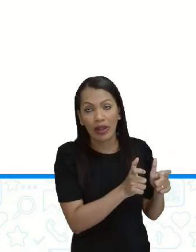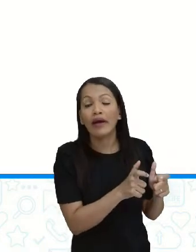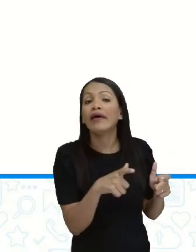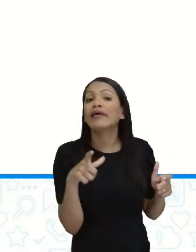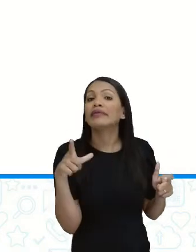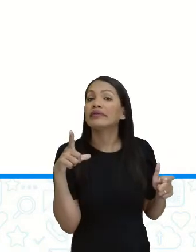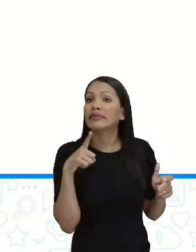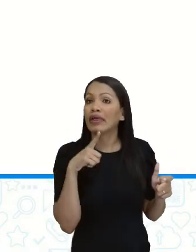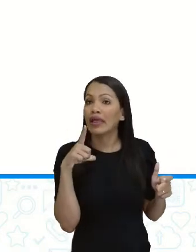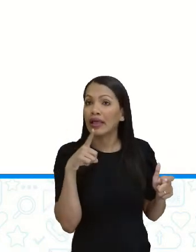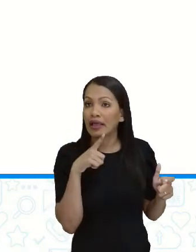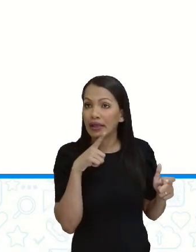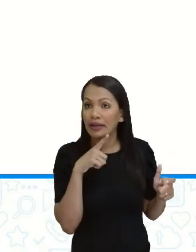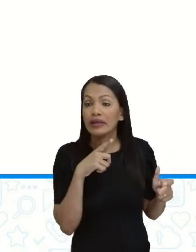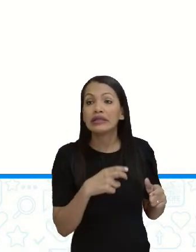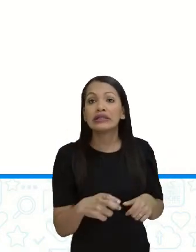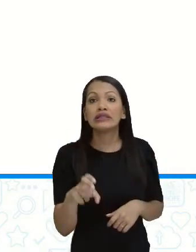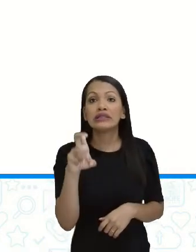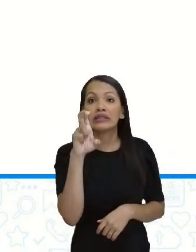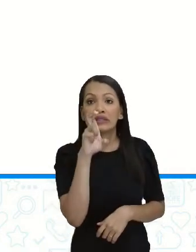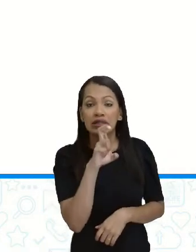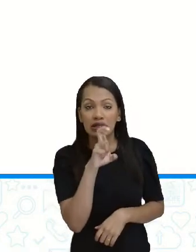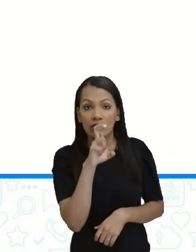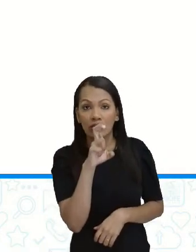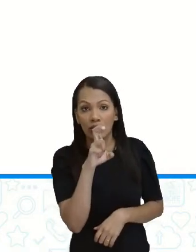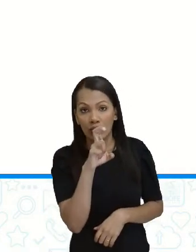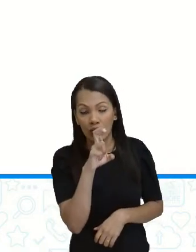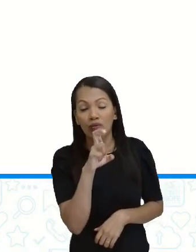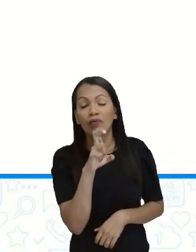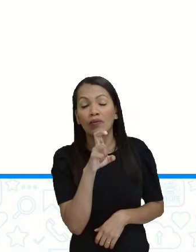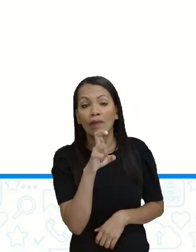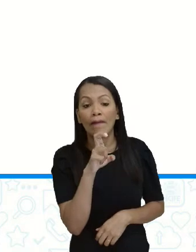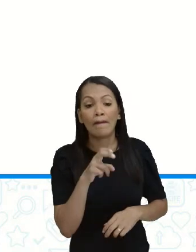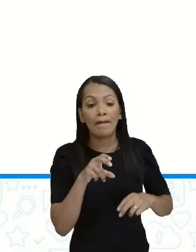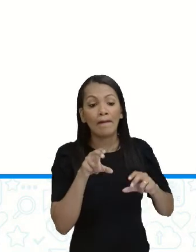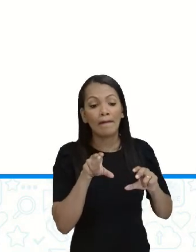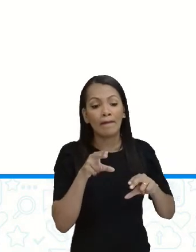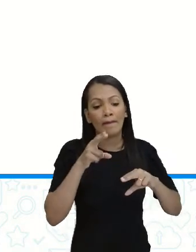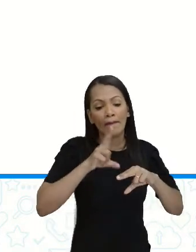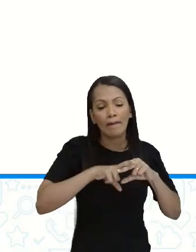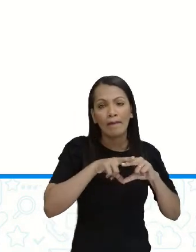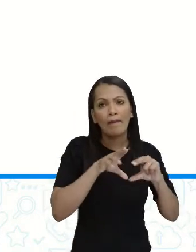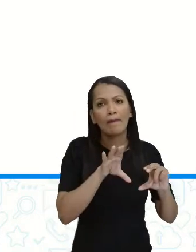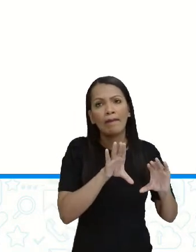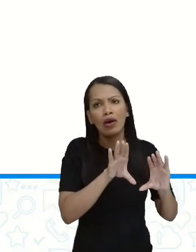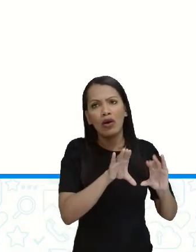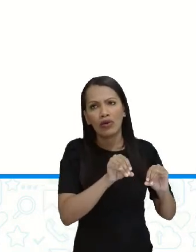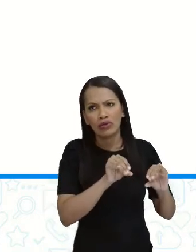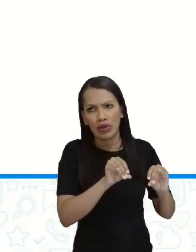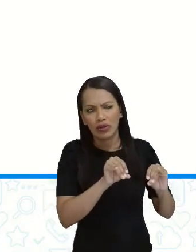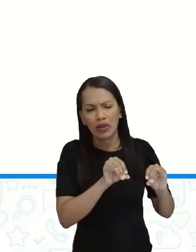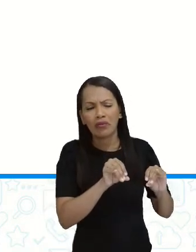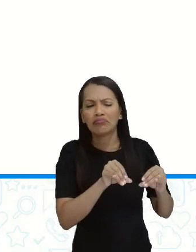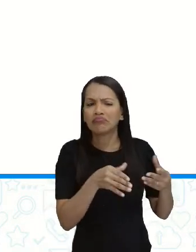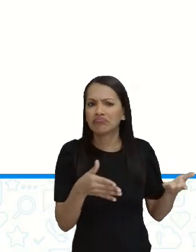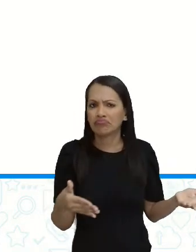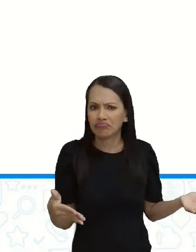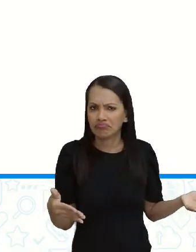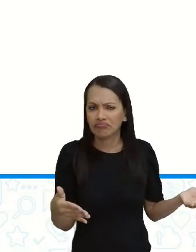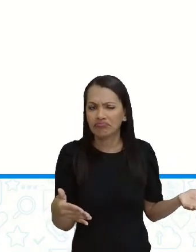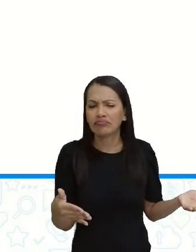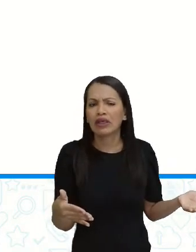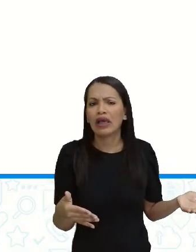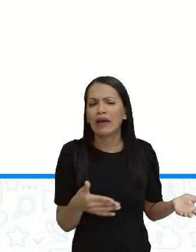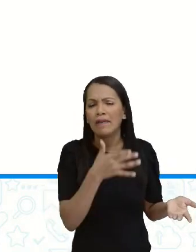Olha aí, crianças, a professora Abigail vai repetir a leitura para que a gente compreenda melhor a situação problema.